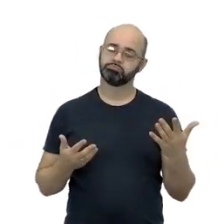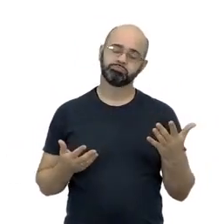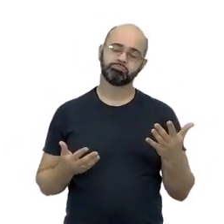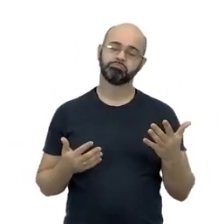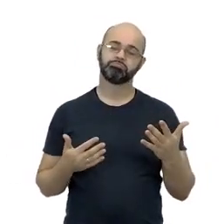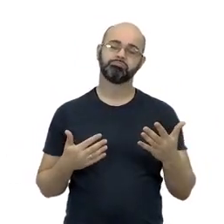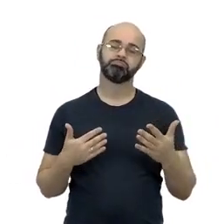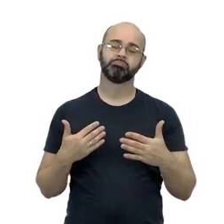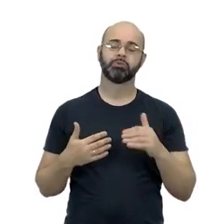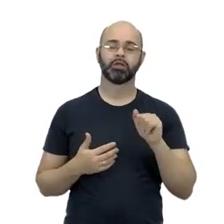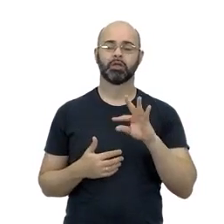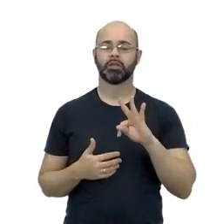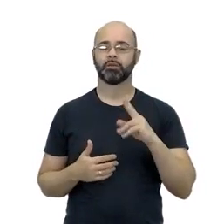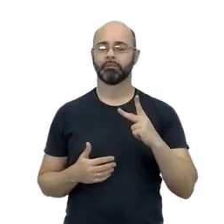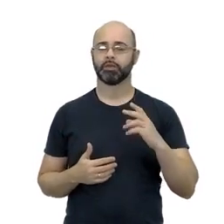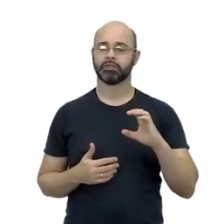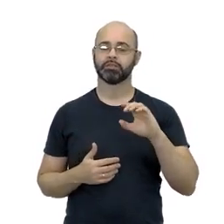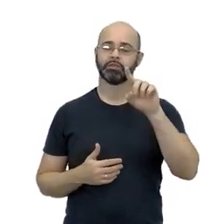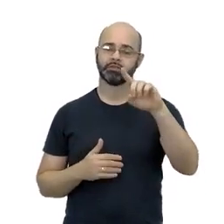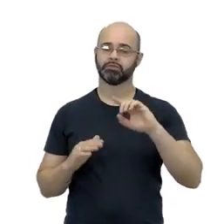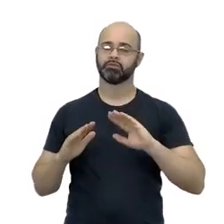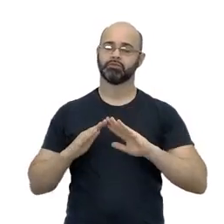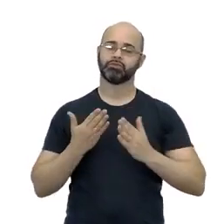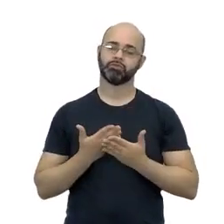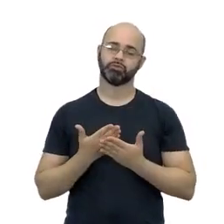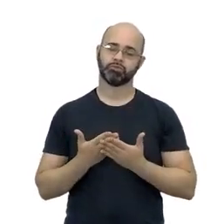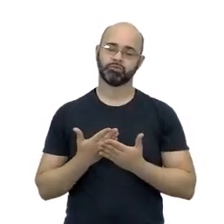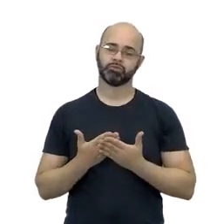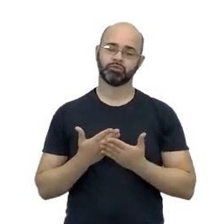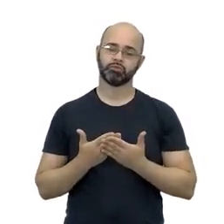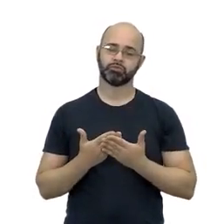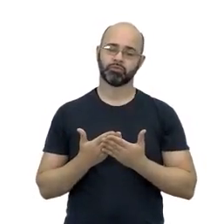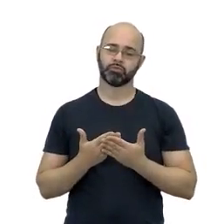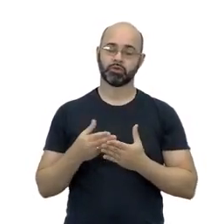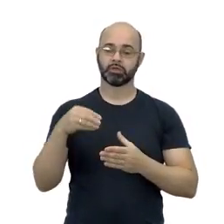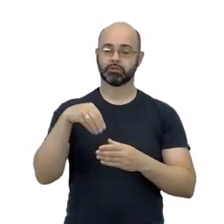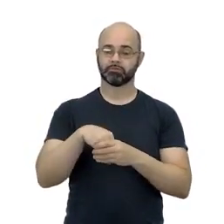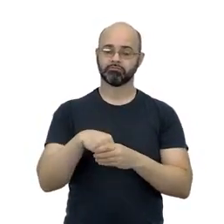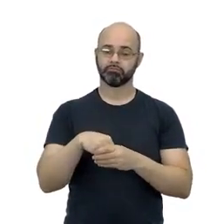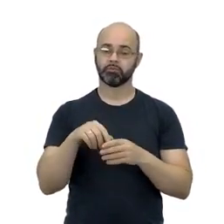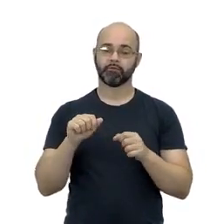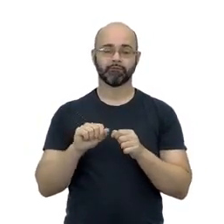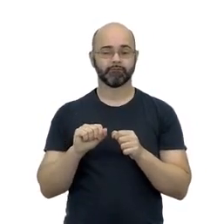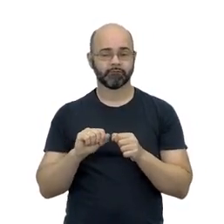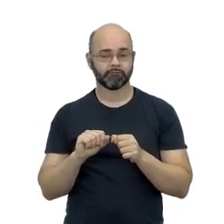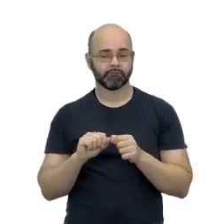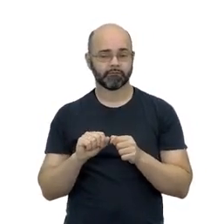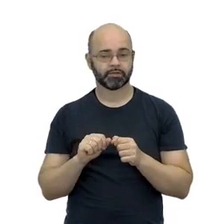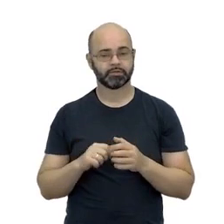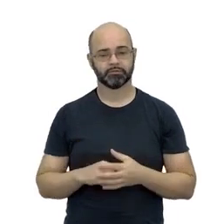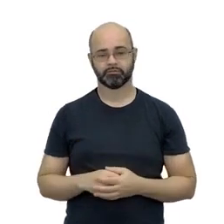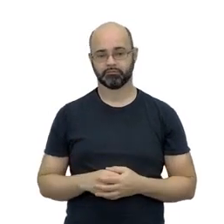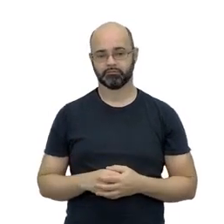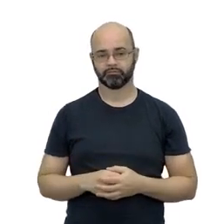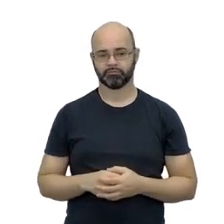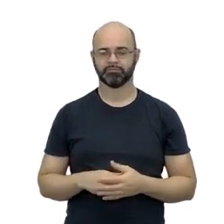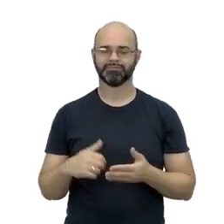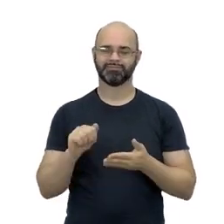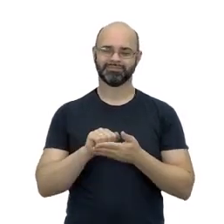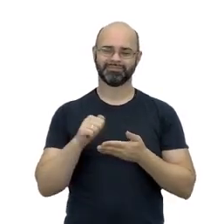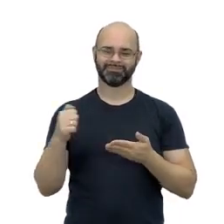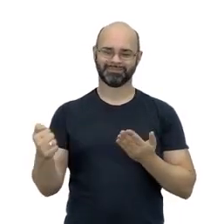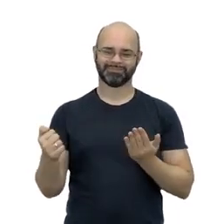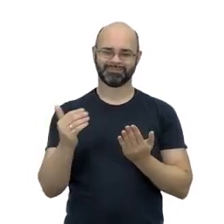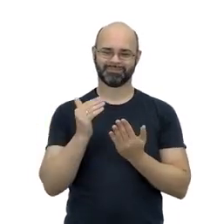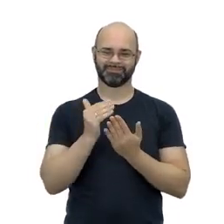durante a ATPC, aí na escola em que vocês trabalham. Diante dessa agenda, os nossos objetivos já